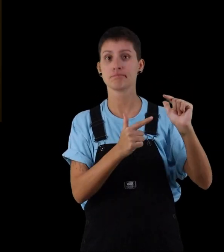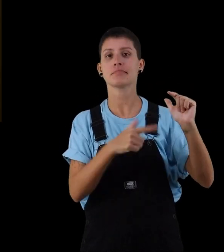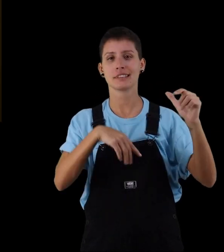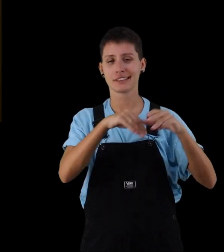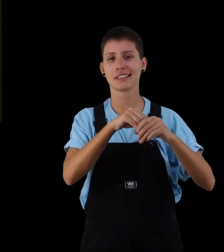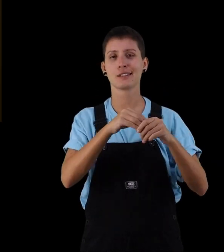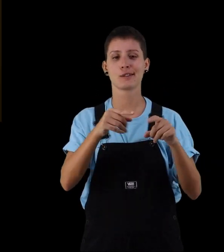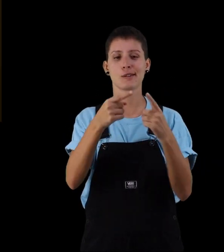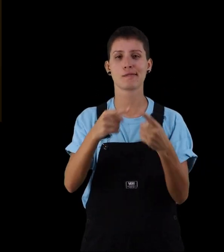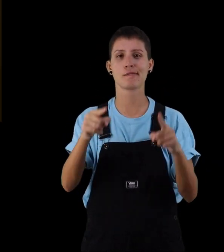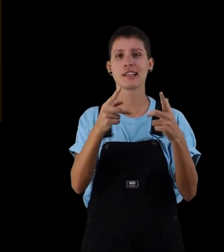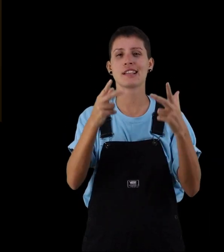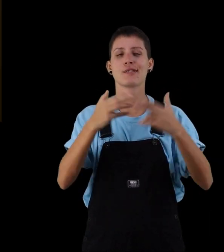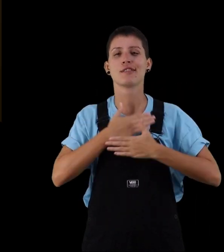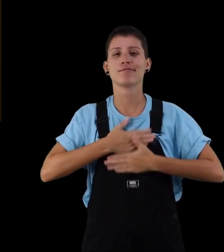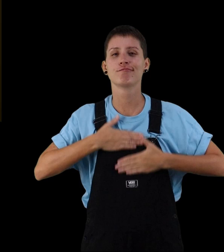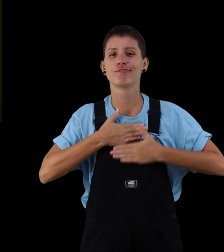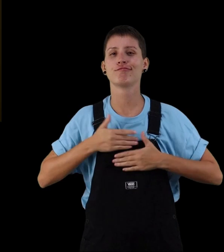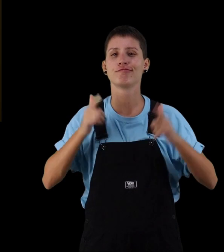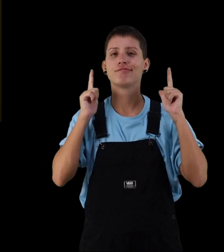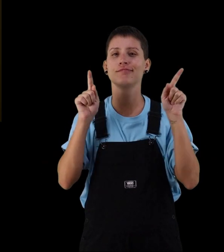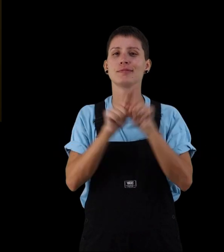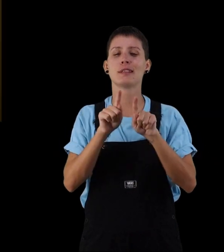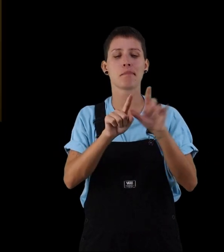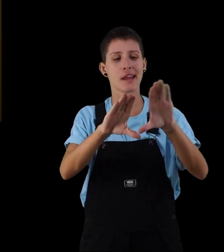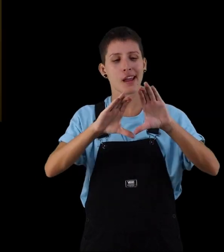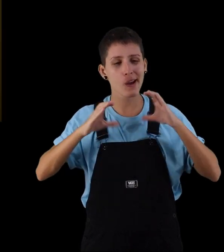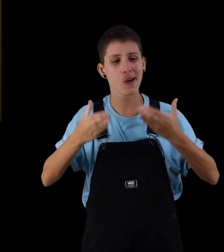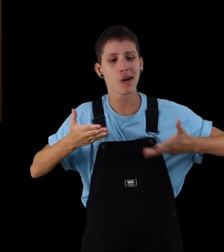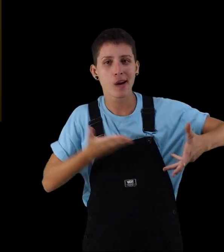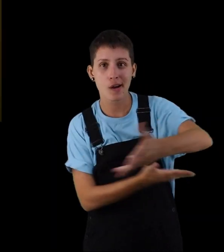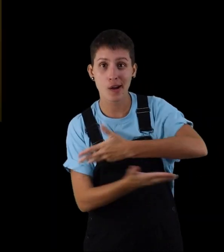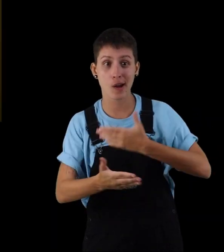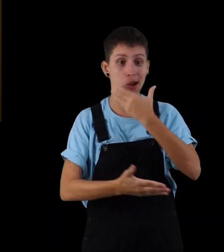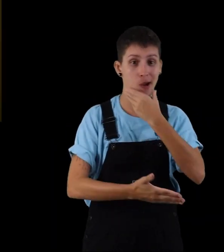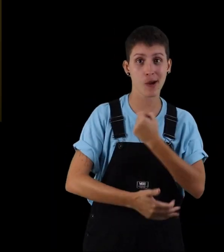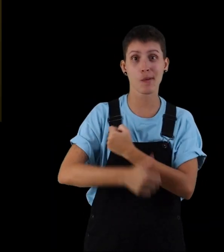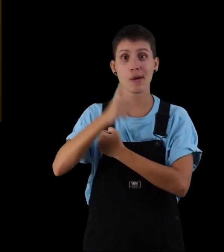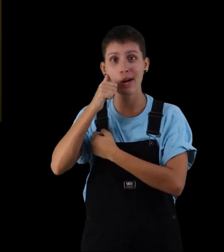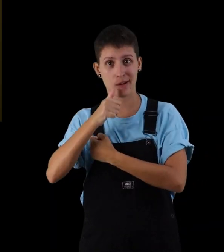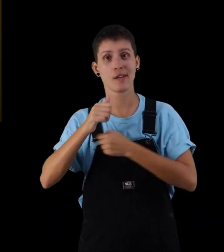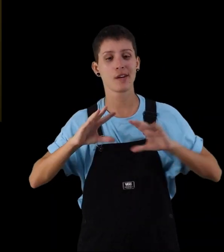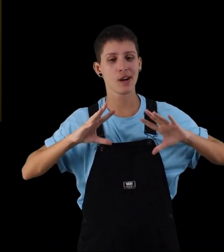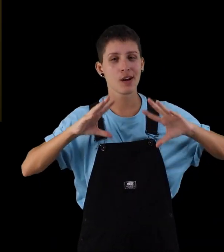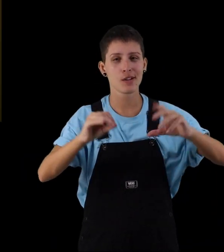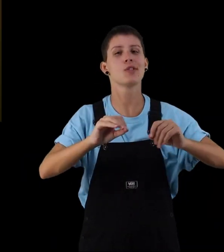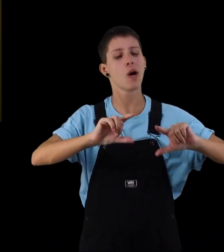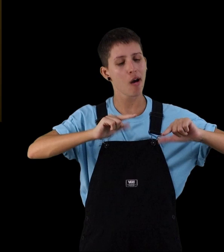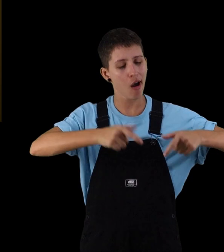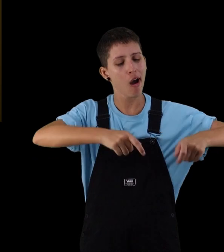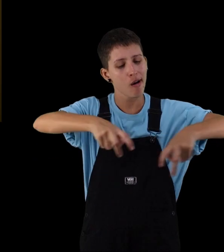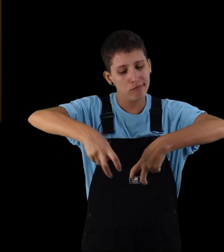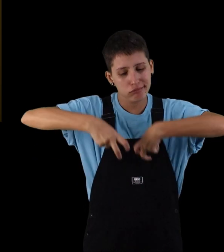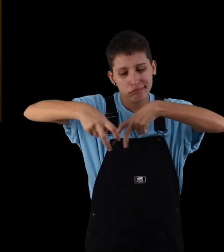música, como lazer e integração da comunidade. Homens e mulheres cultivavam a lavoura durante o